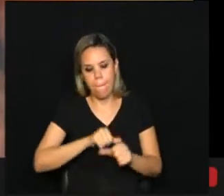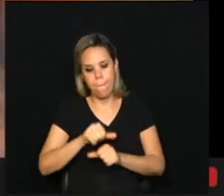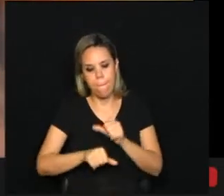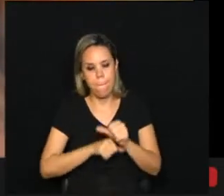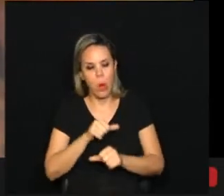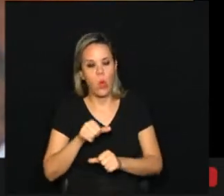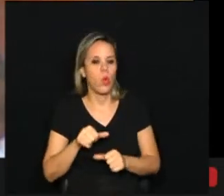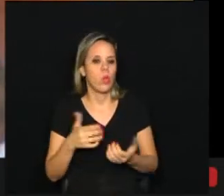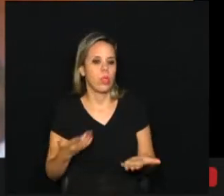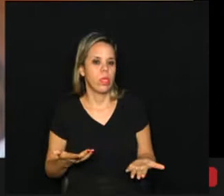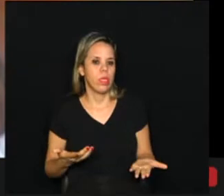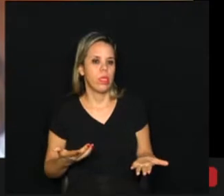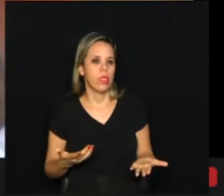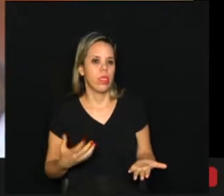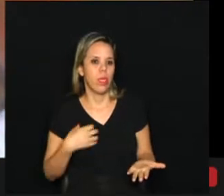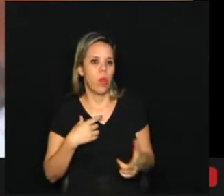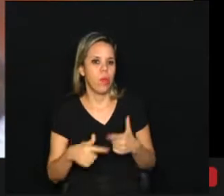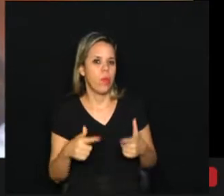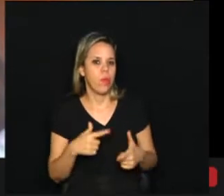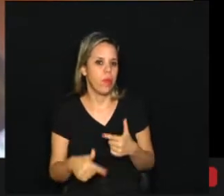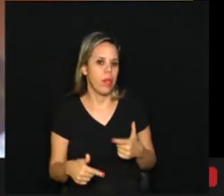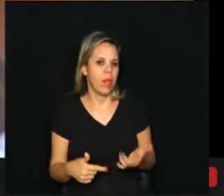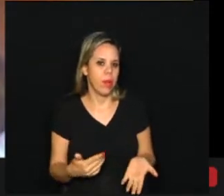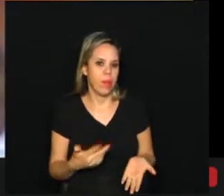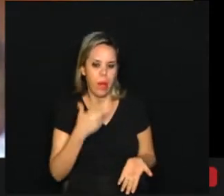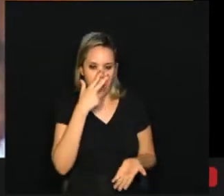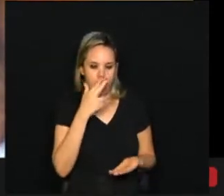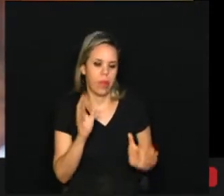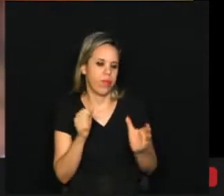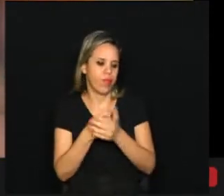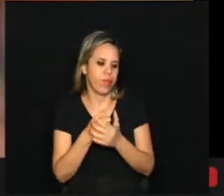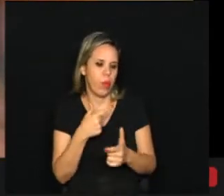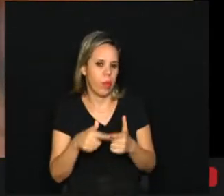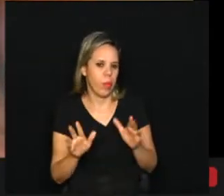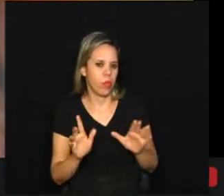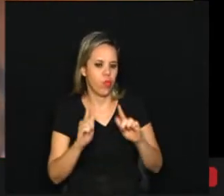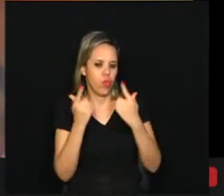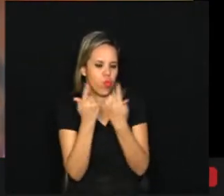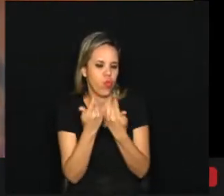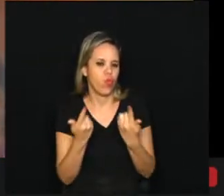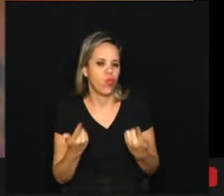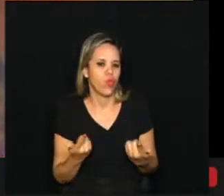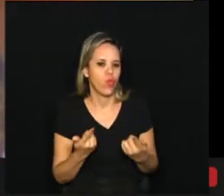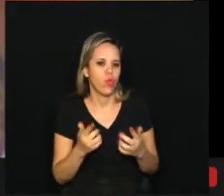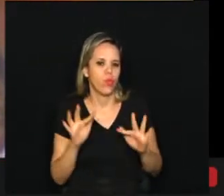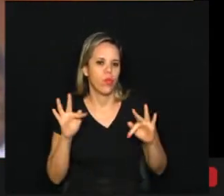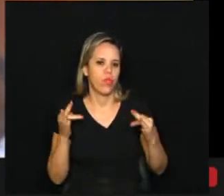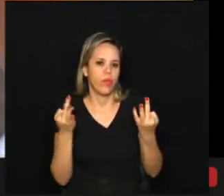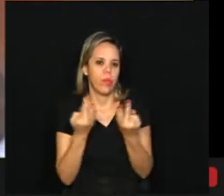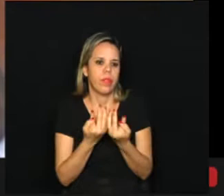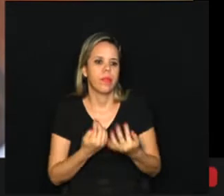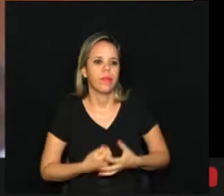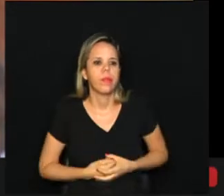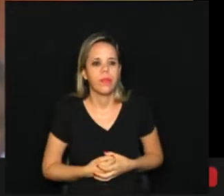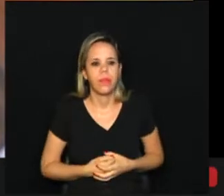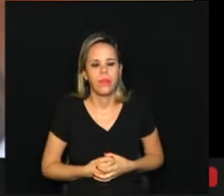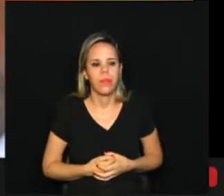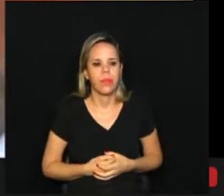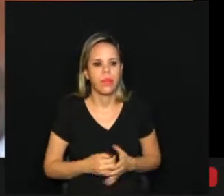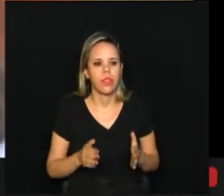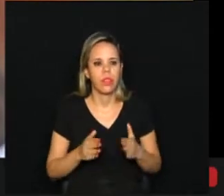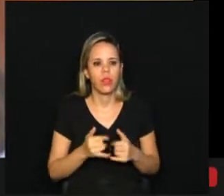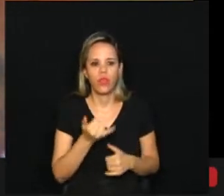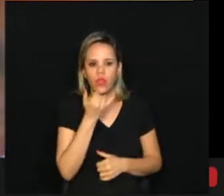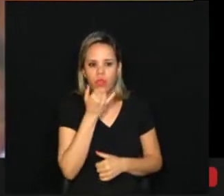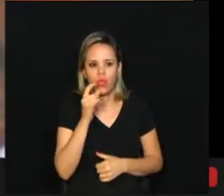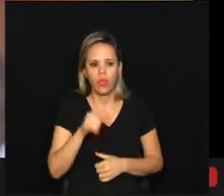a situação, né, no grupo de pais. Então, esse pedido de desculpas